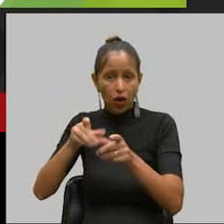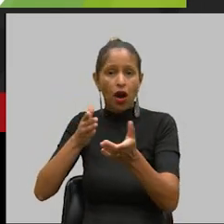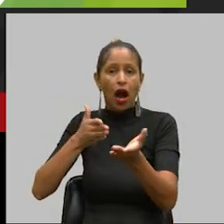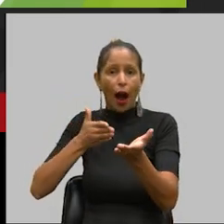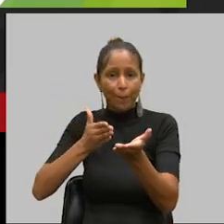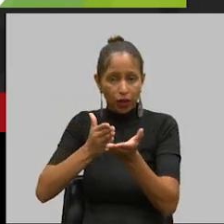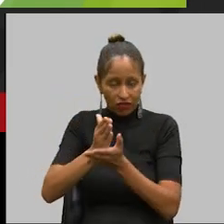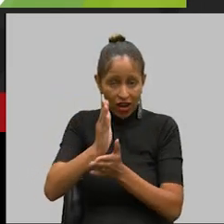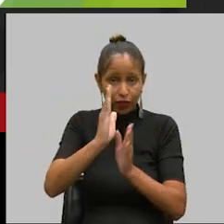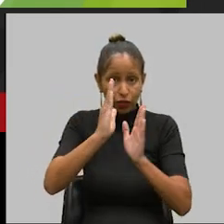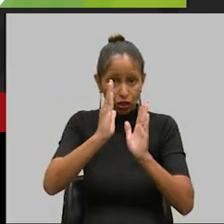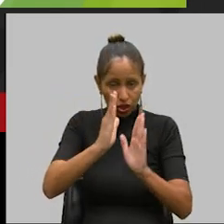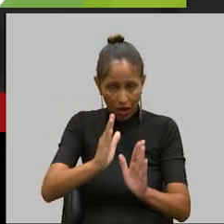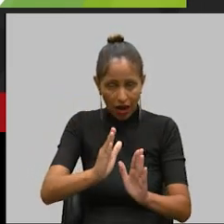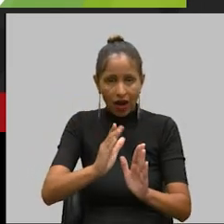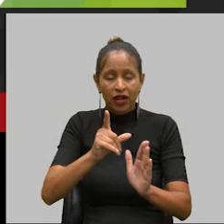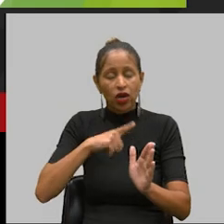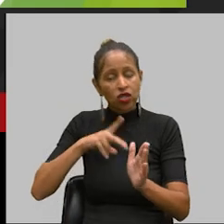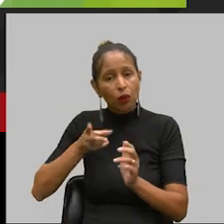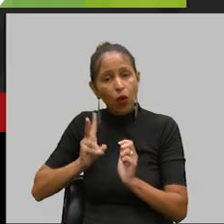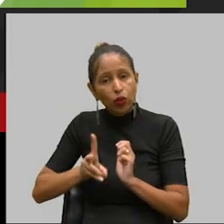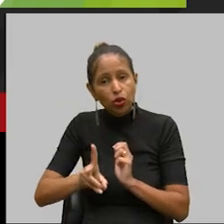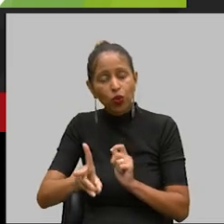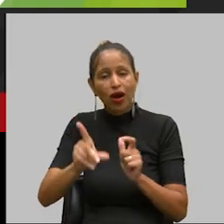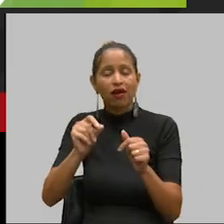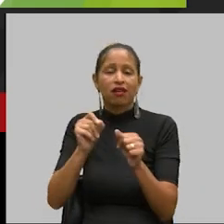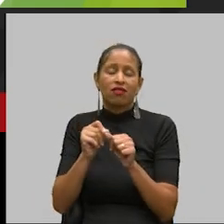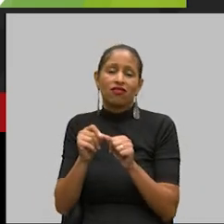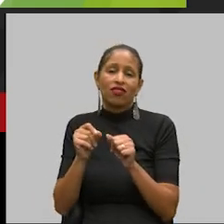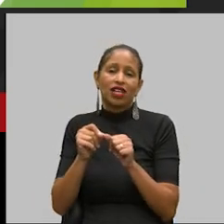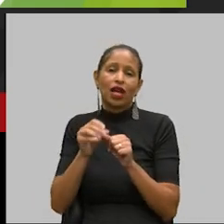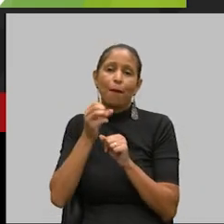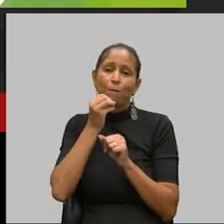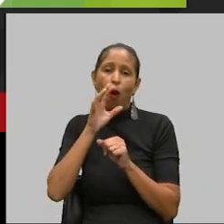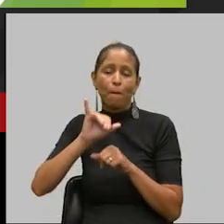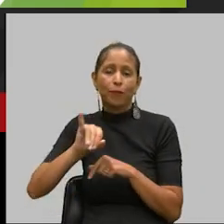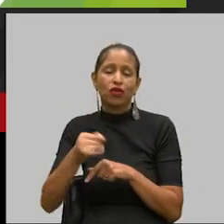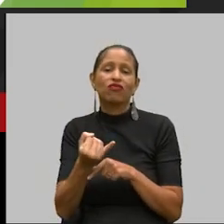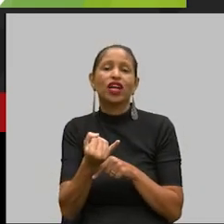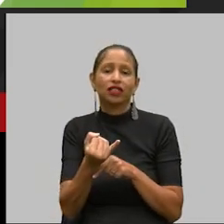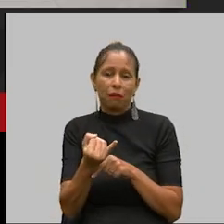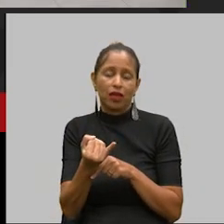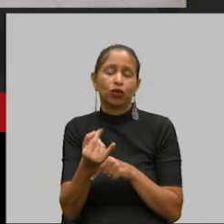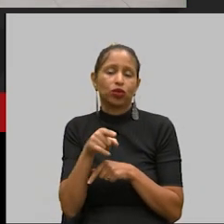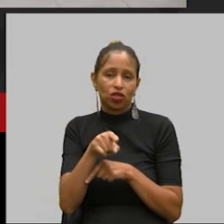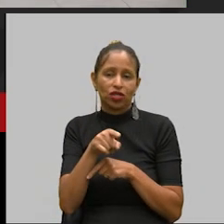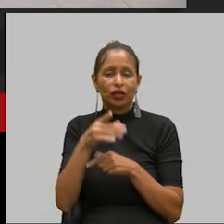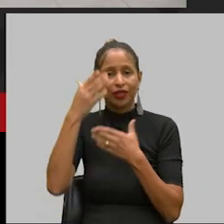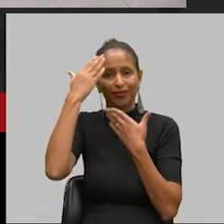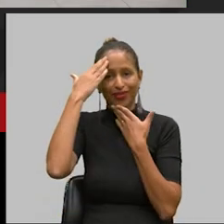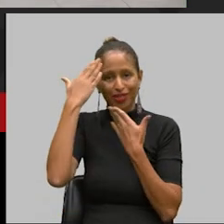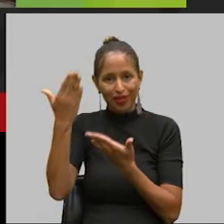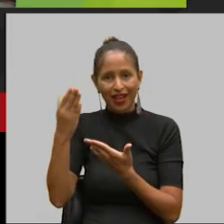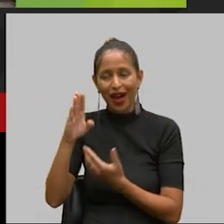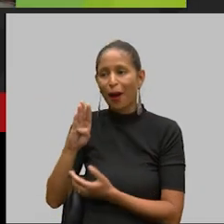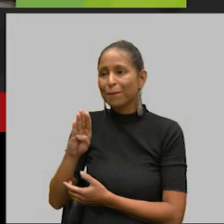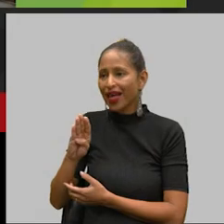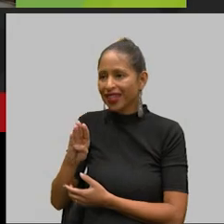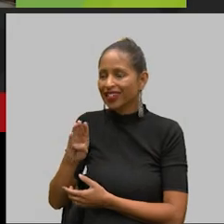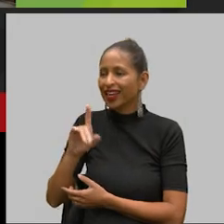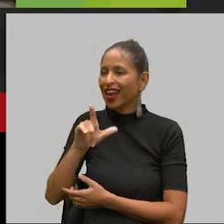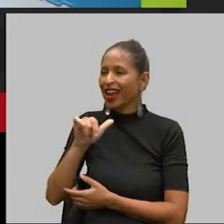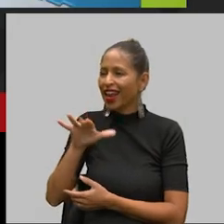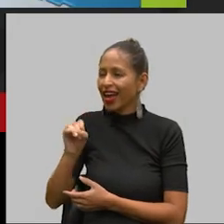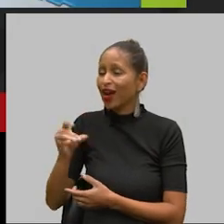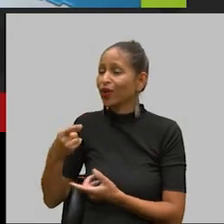pronera e nós vamos seguir fazendo um bom aproveite disso aí muito obrigada Beatriz lel